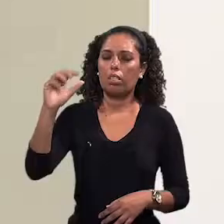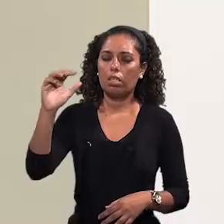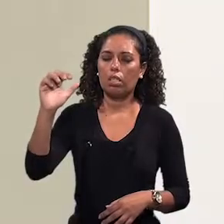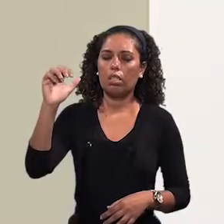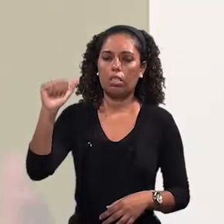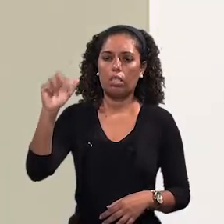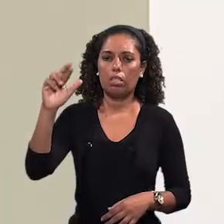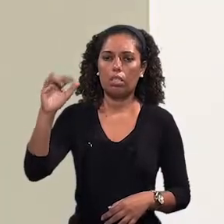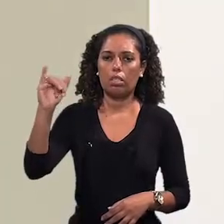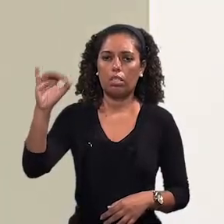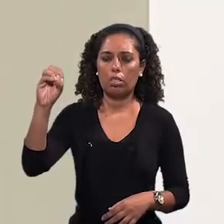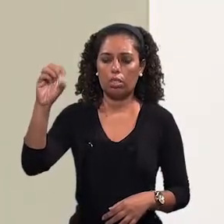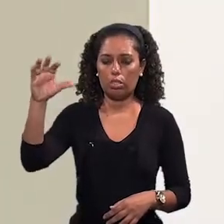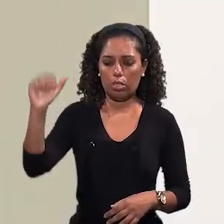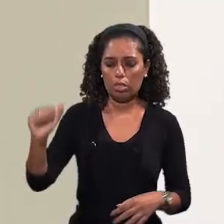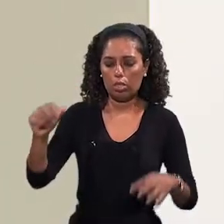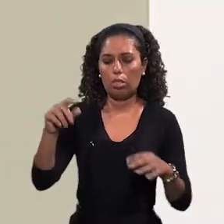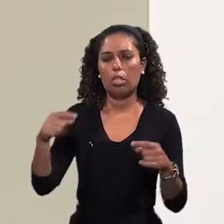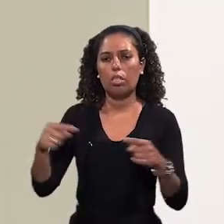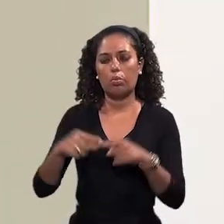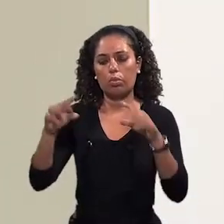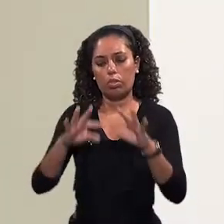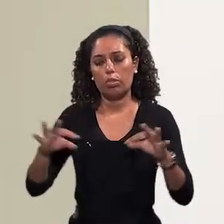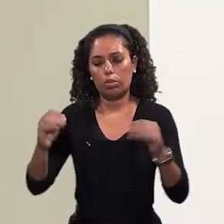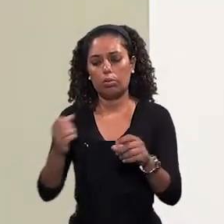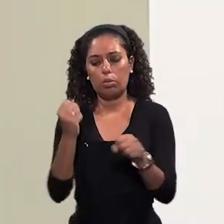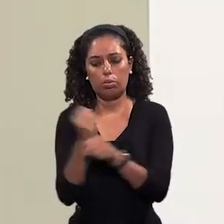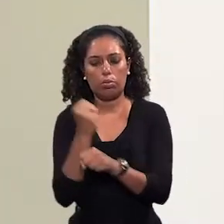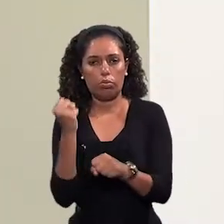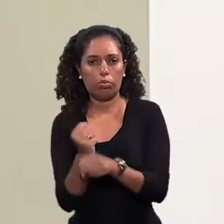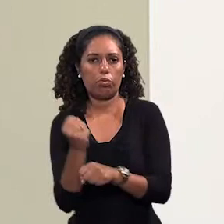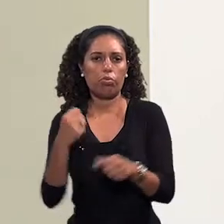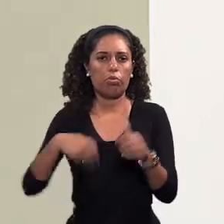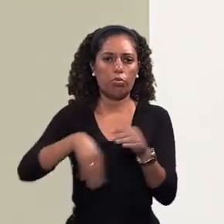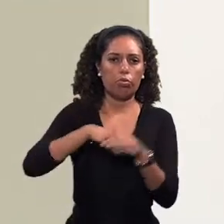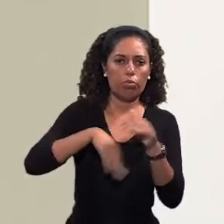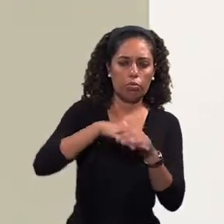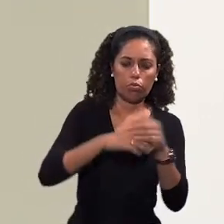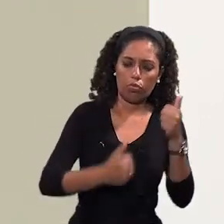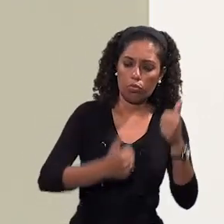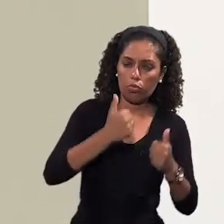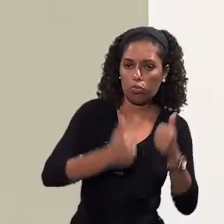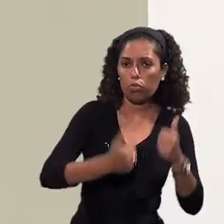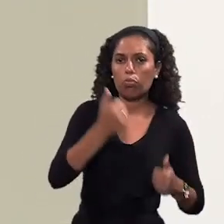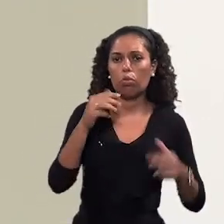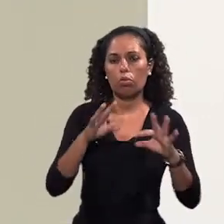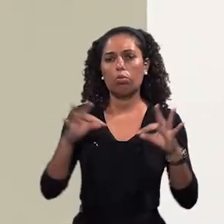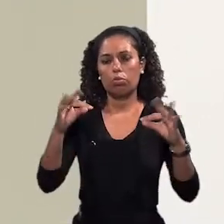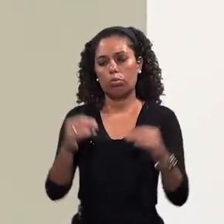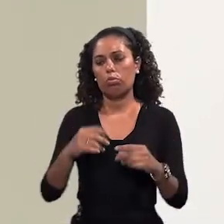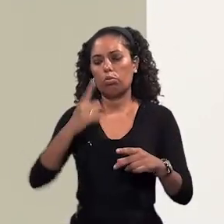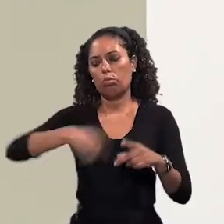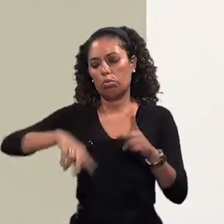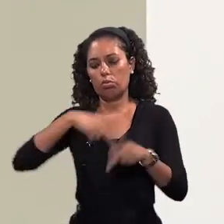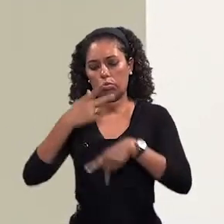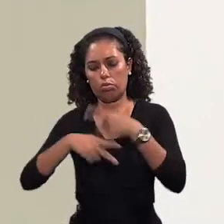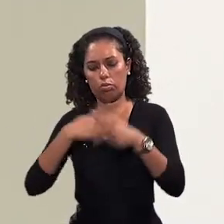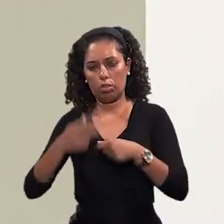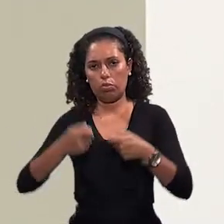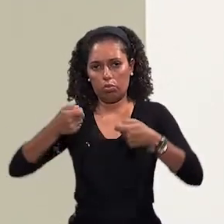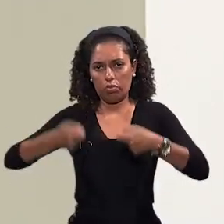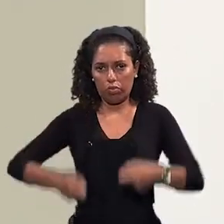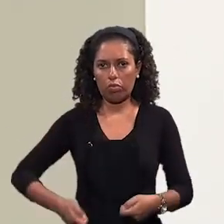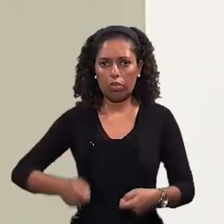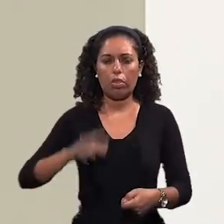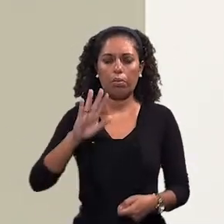federações, mas para todos os agentes que participam da construção do nosso esporte, do futebol, que hoje estamos falando aqui com mais